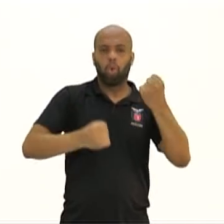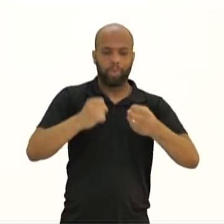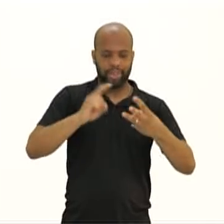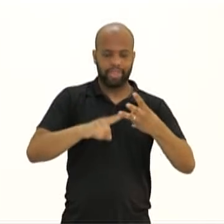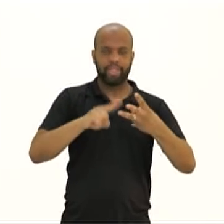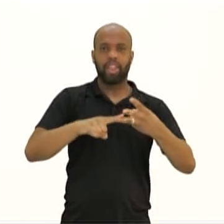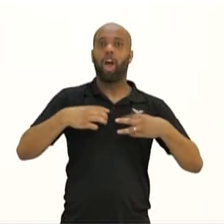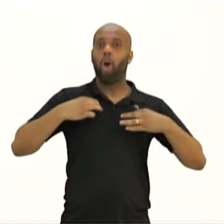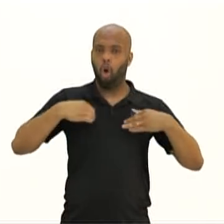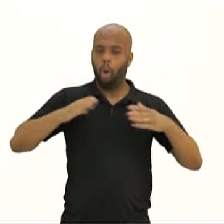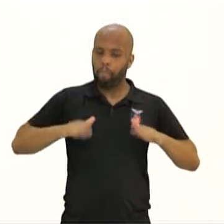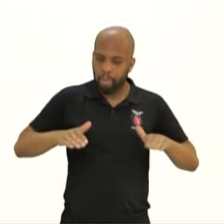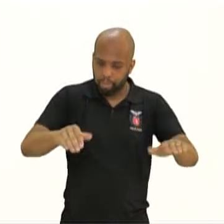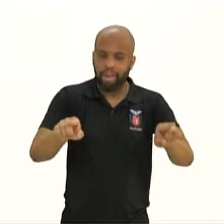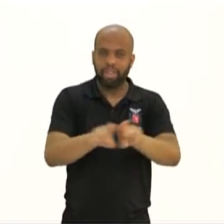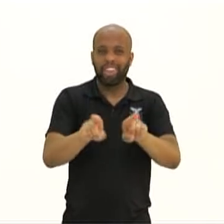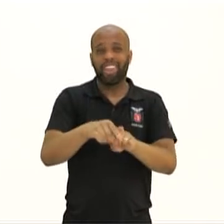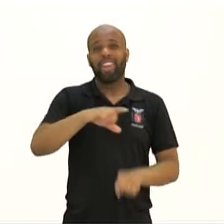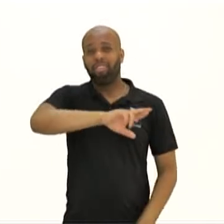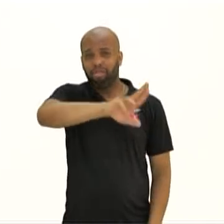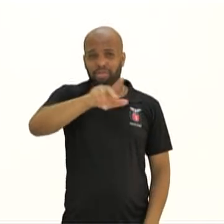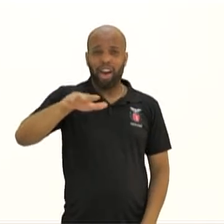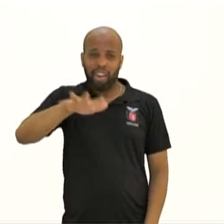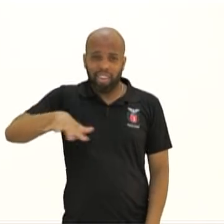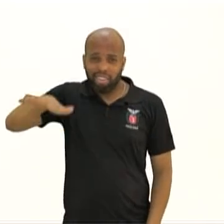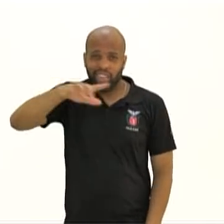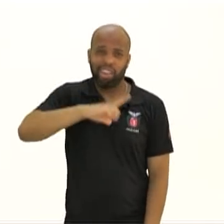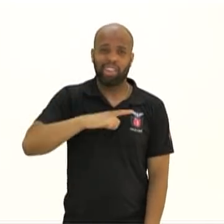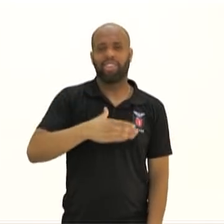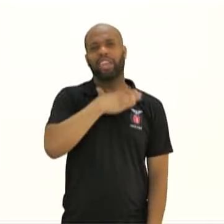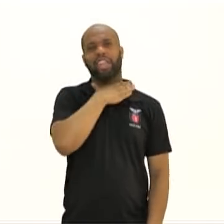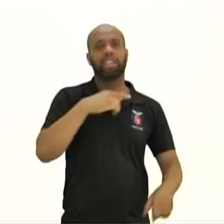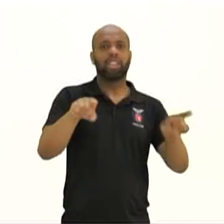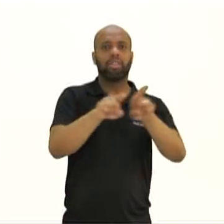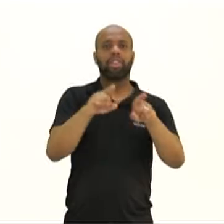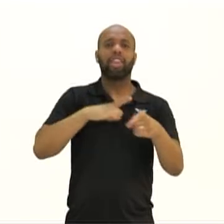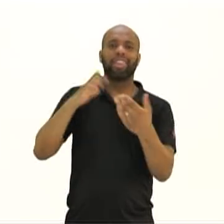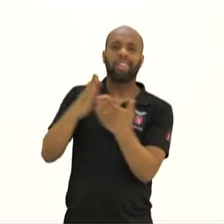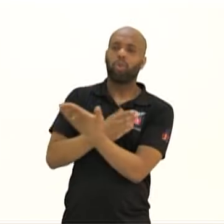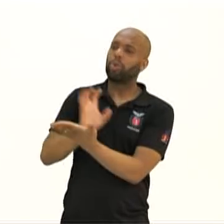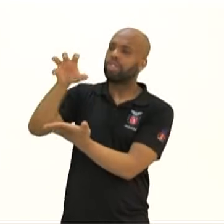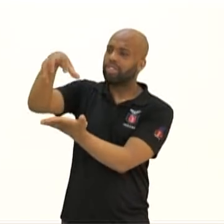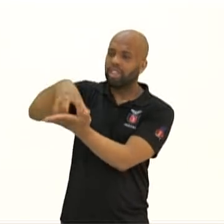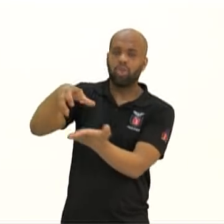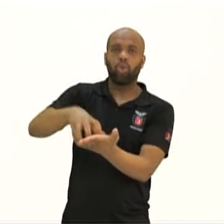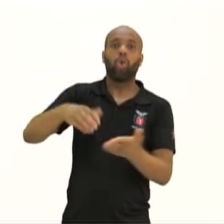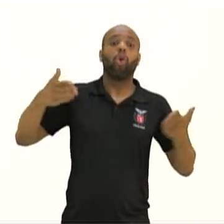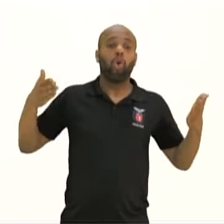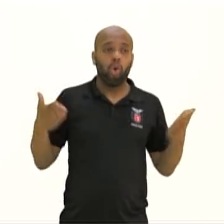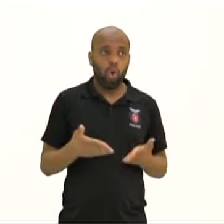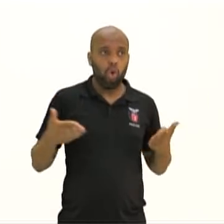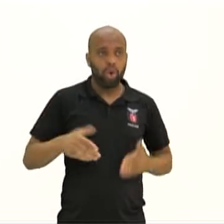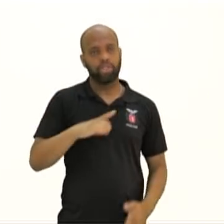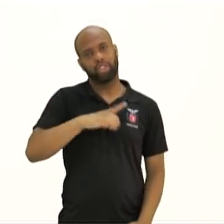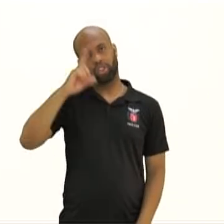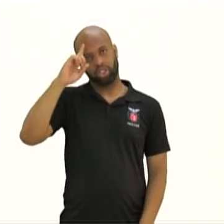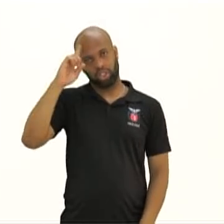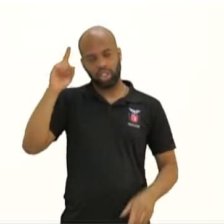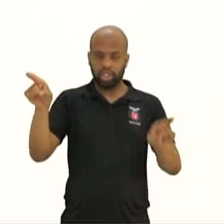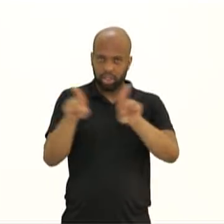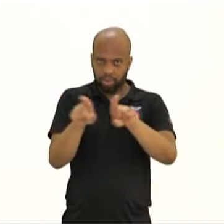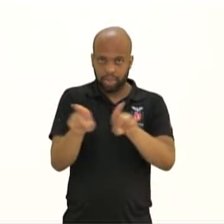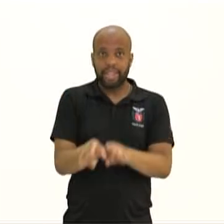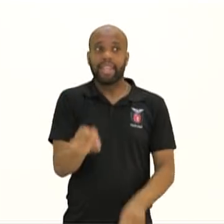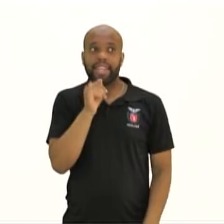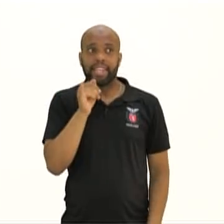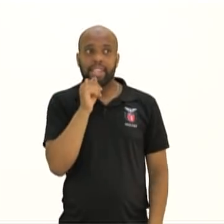maquinário, roupas e, logicamente, chegando a alguns setores que até hoje estão no nosso dia a dia, puxando,